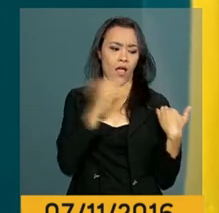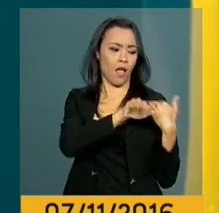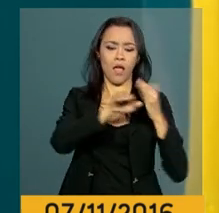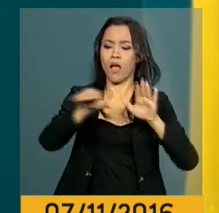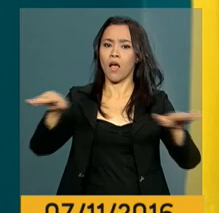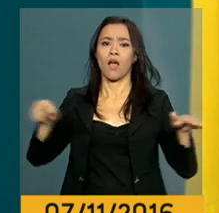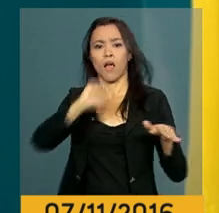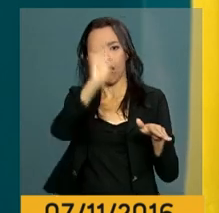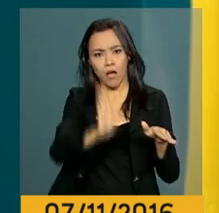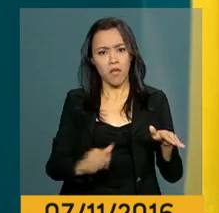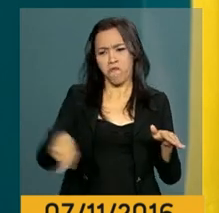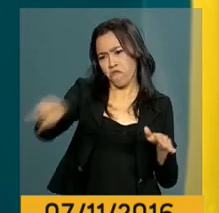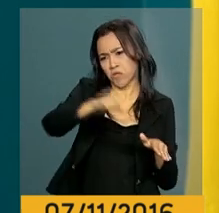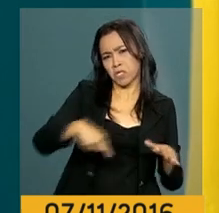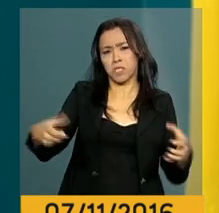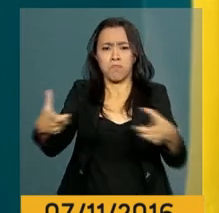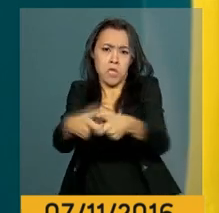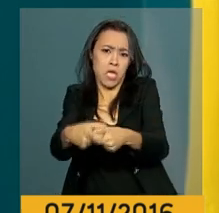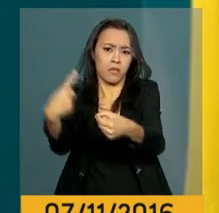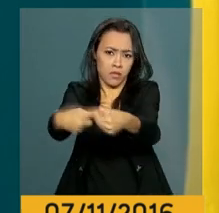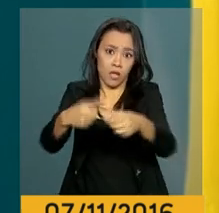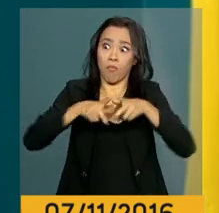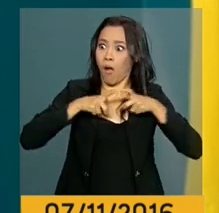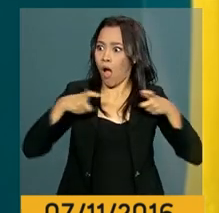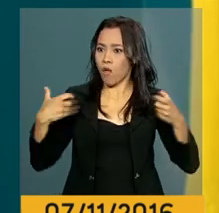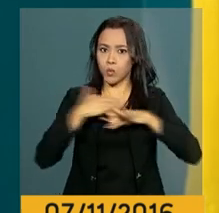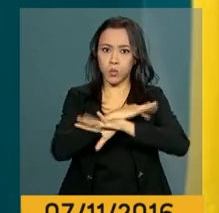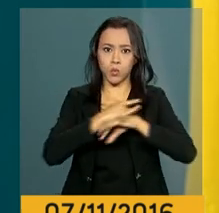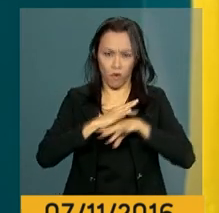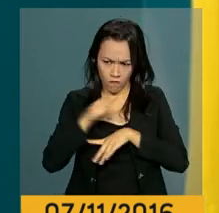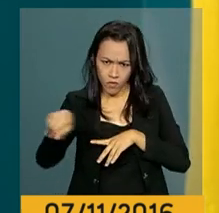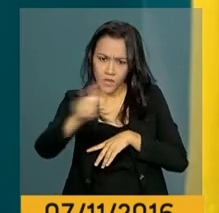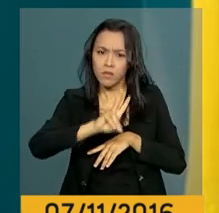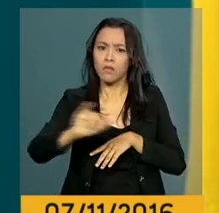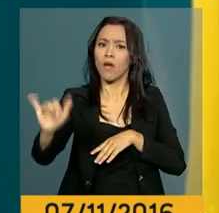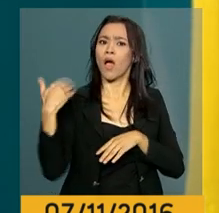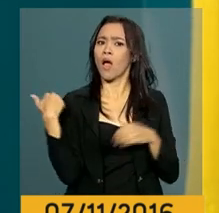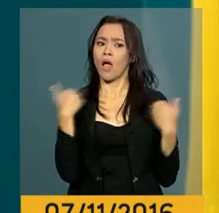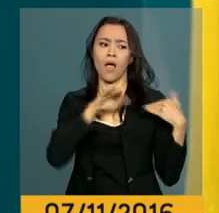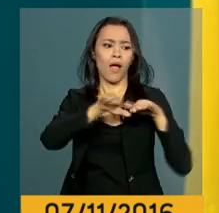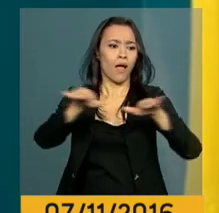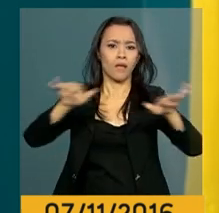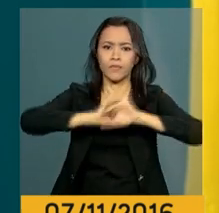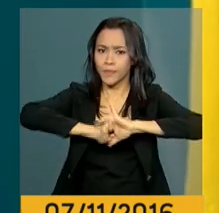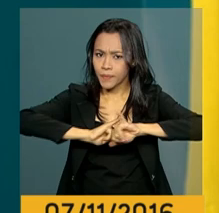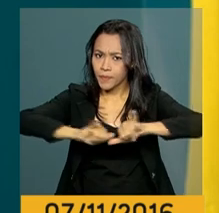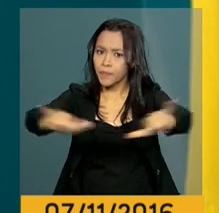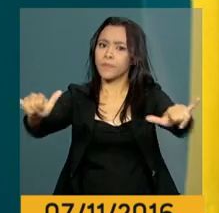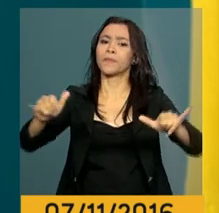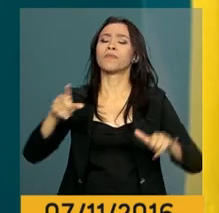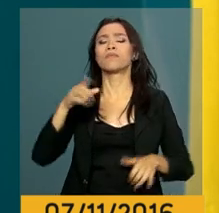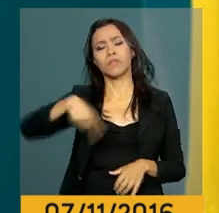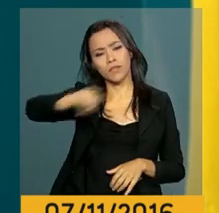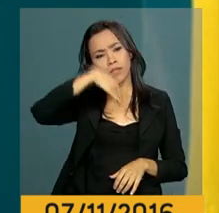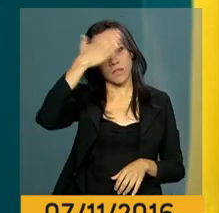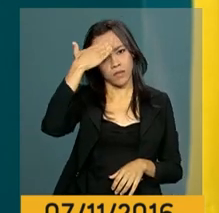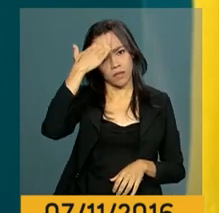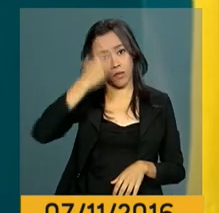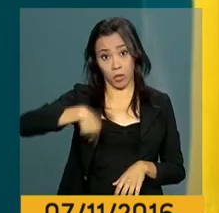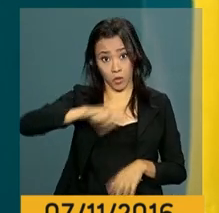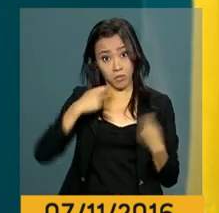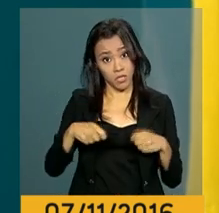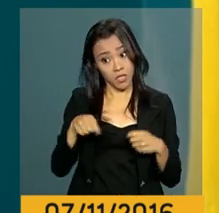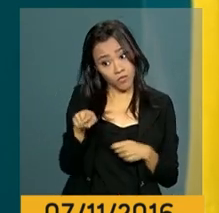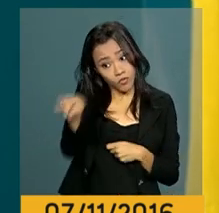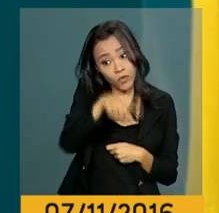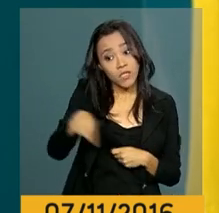os senhores nas pequenas, médias cidades farão esta mobilização. Os senhores sabem que nós precisamos dos